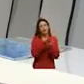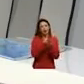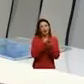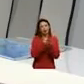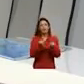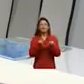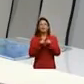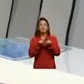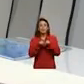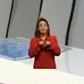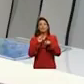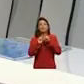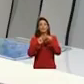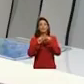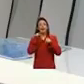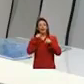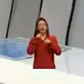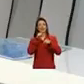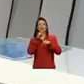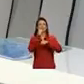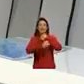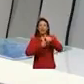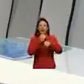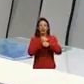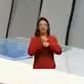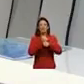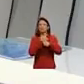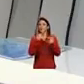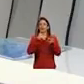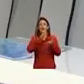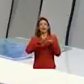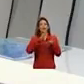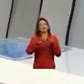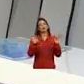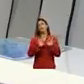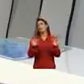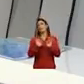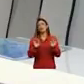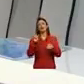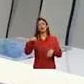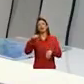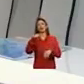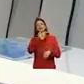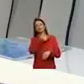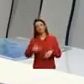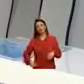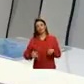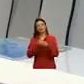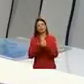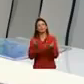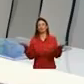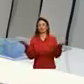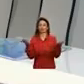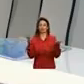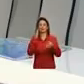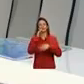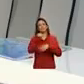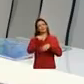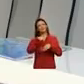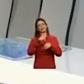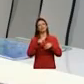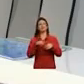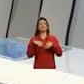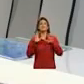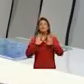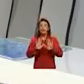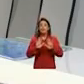na internet dentro dele não terá custo nenhum, será integralmente paga pelo Estado. Mas não se preocupe,